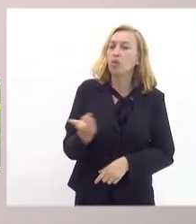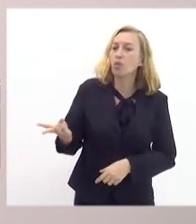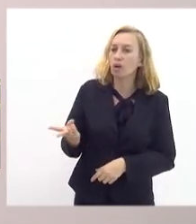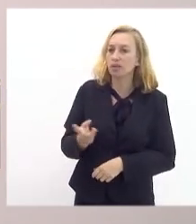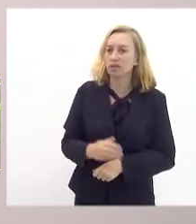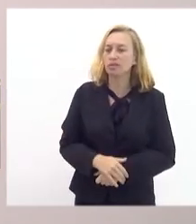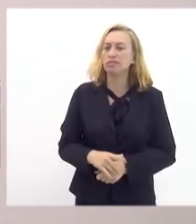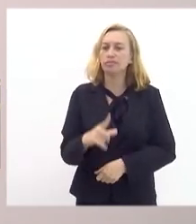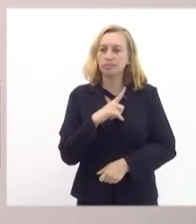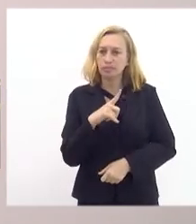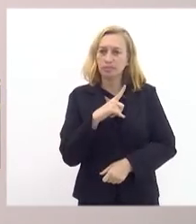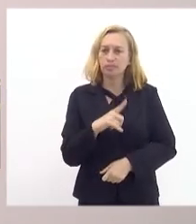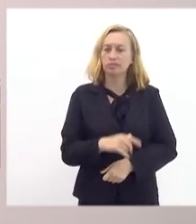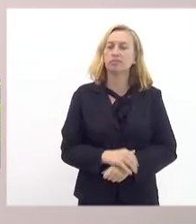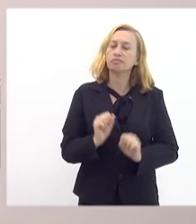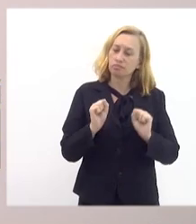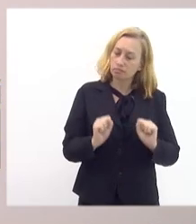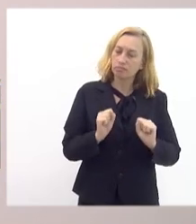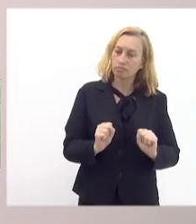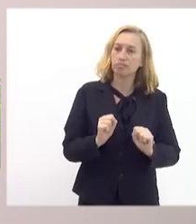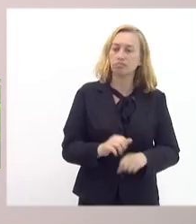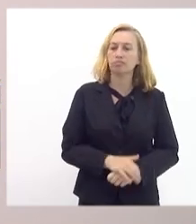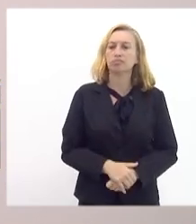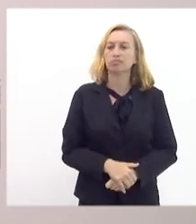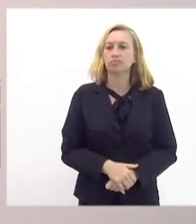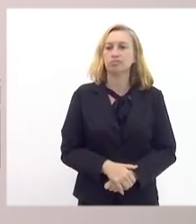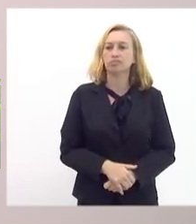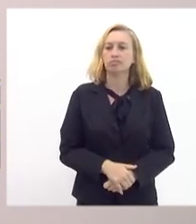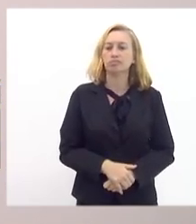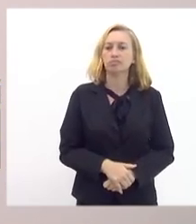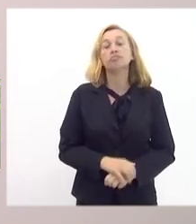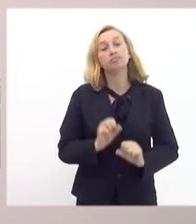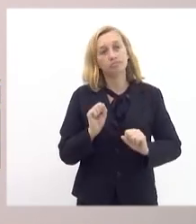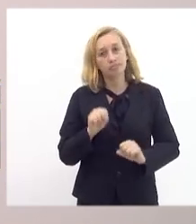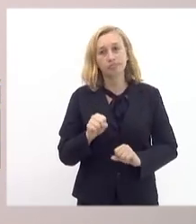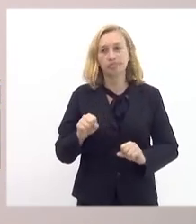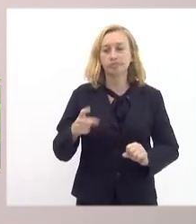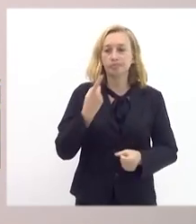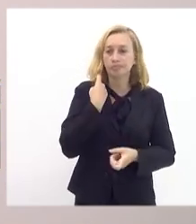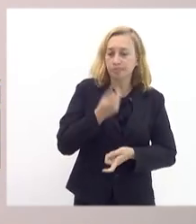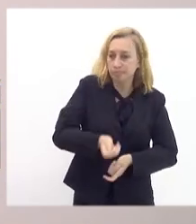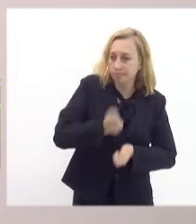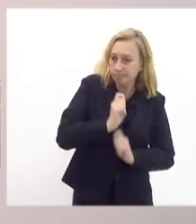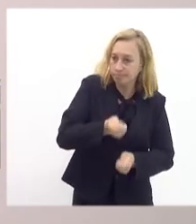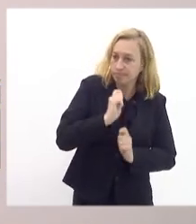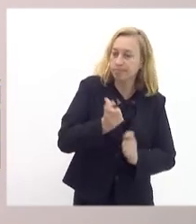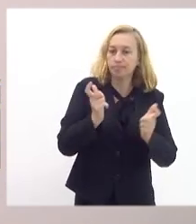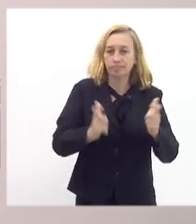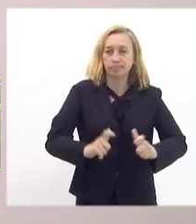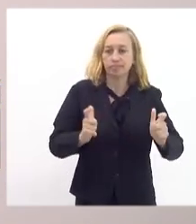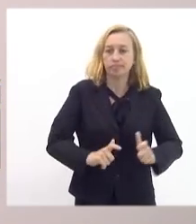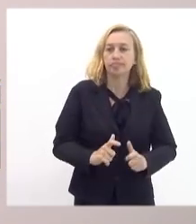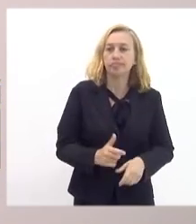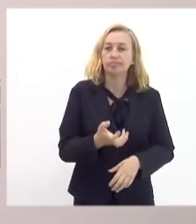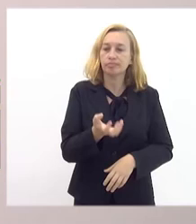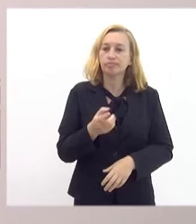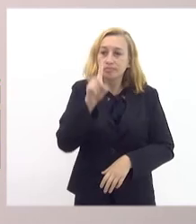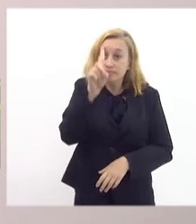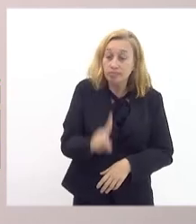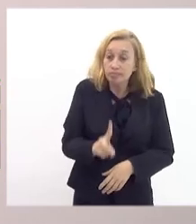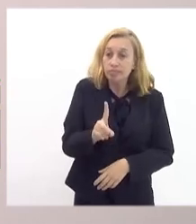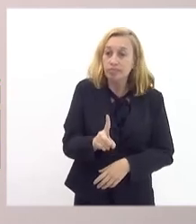quanto ainda tem ainda que se pode ter que será possível pescar né eu esqueci o